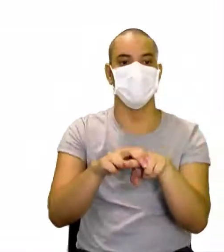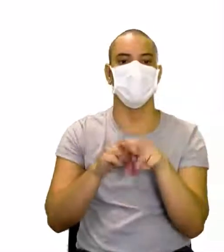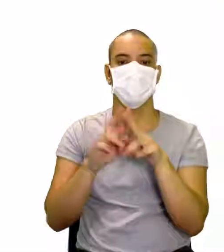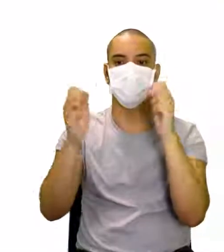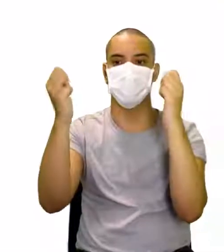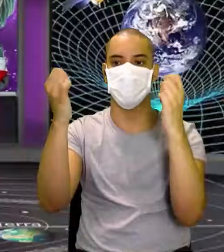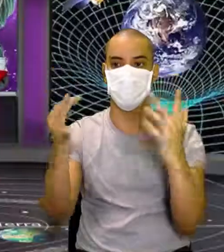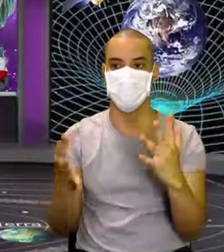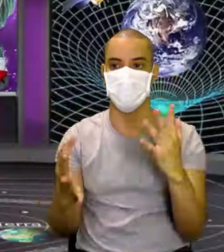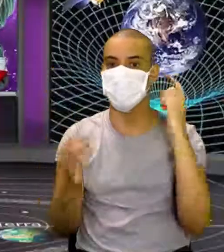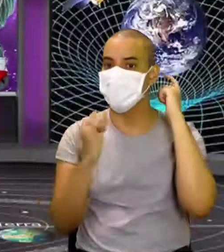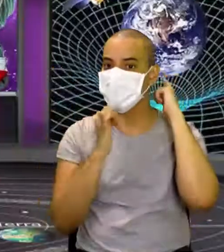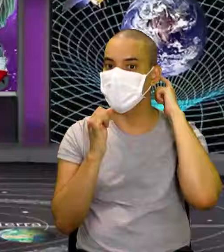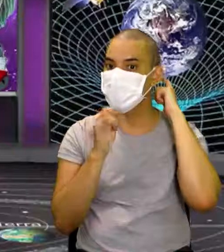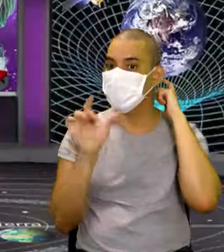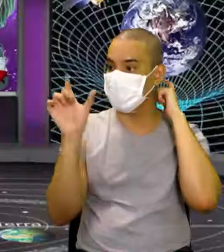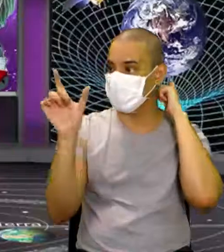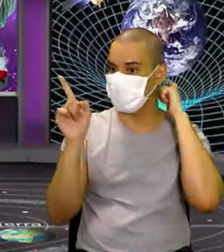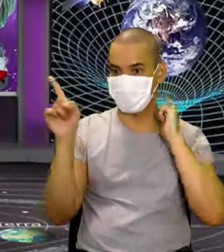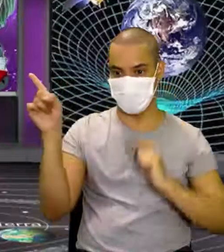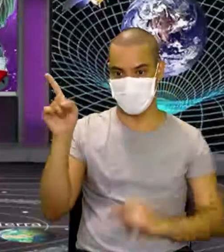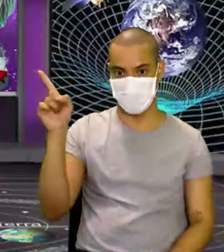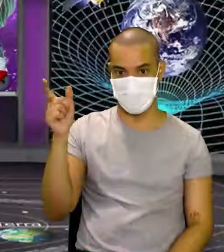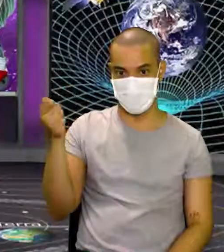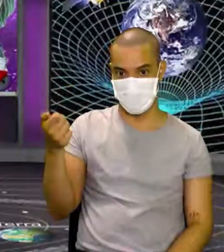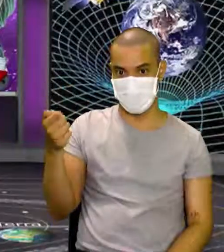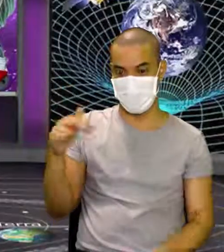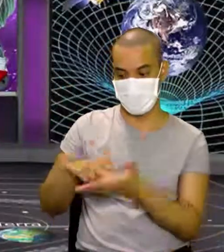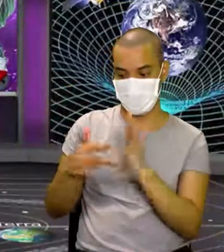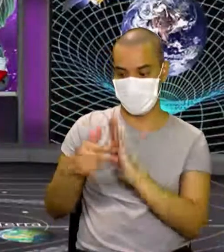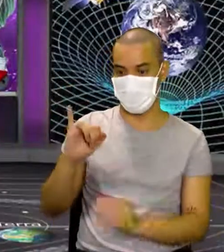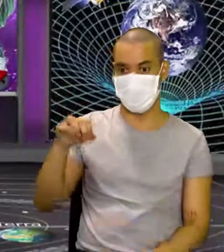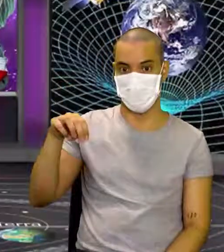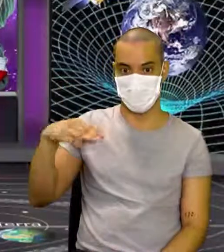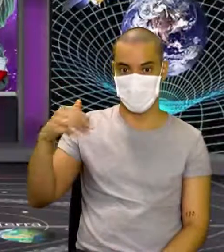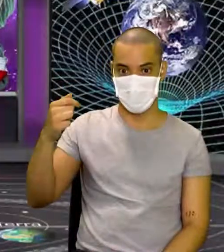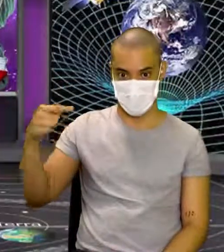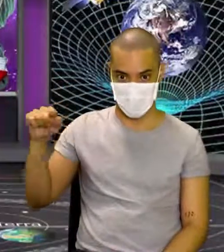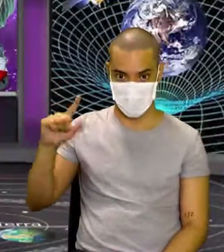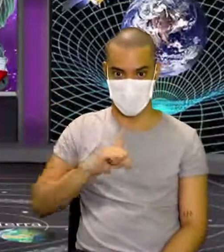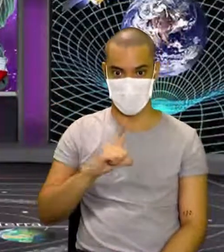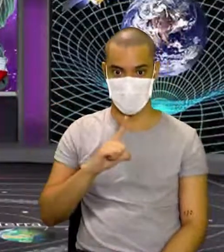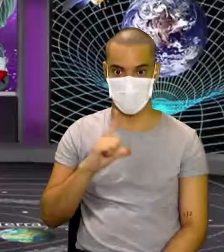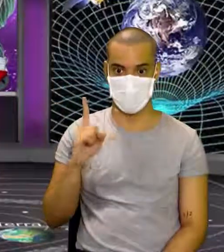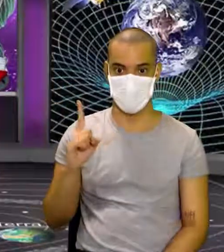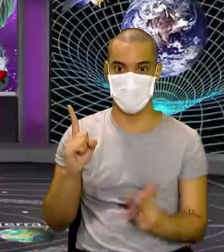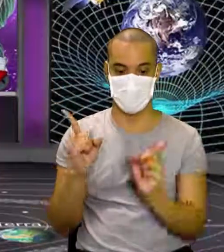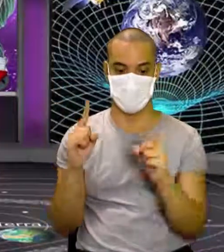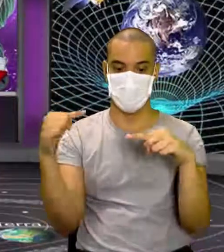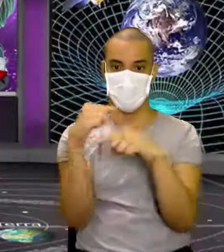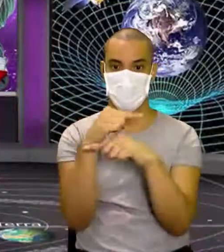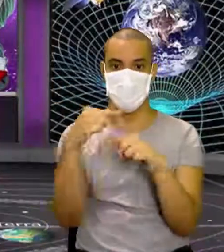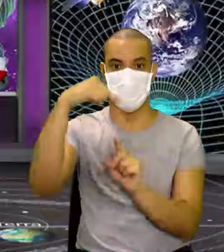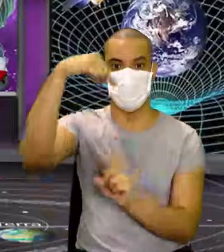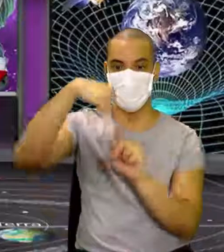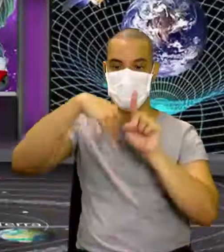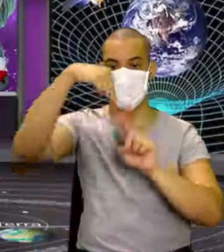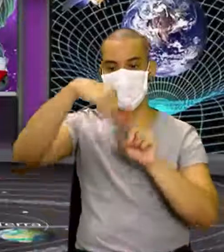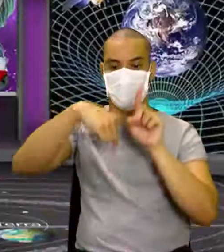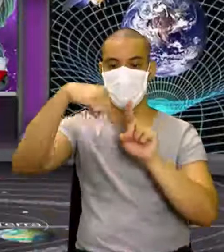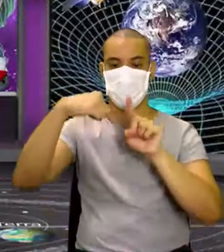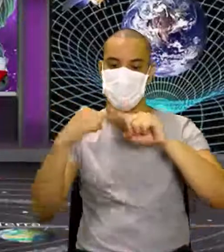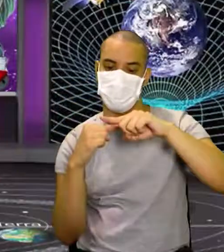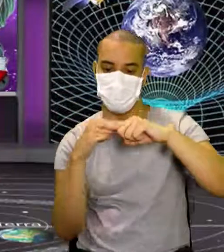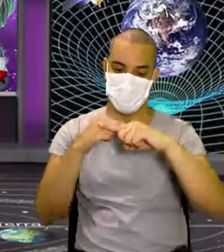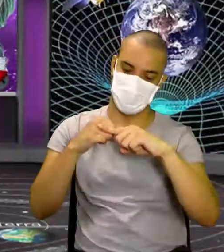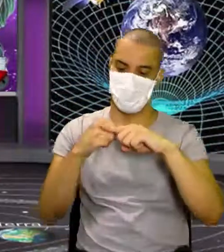esse passador que está aqui na minha mão é um ímã, ele falou que eu tenho um polo norte e um polo sul,